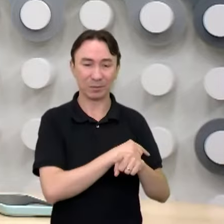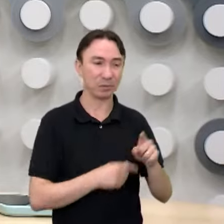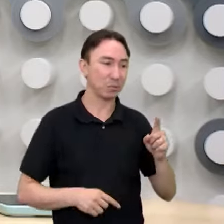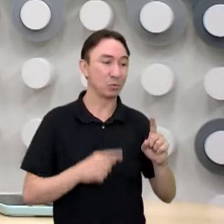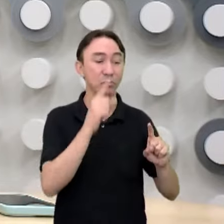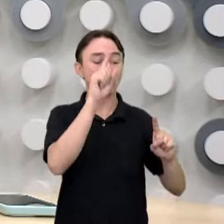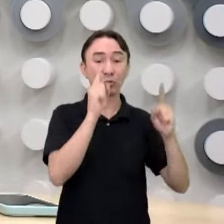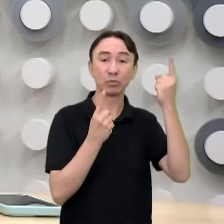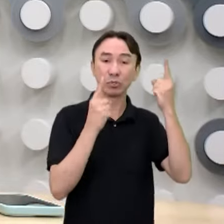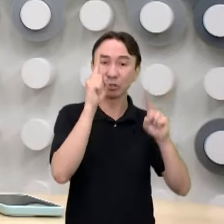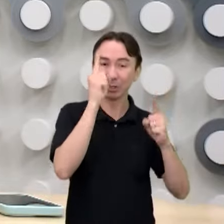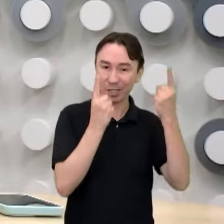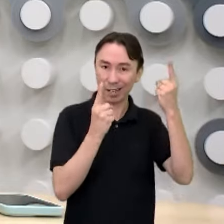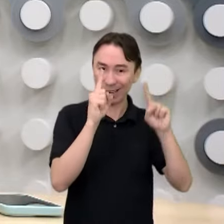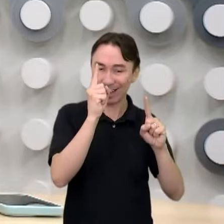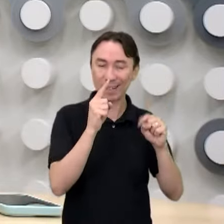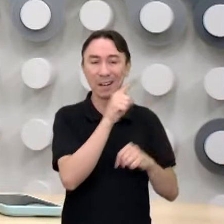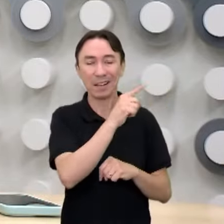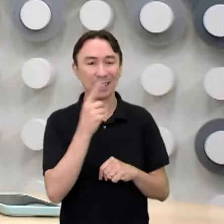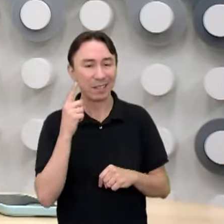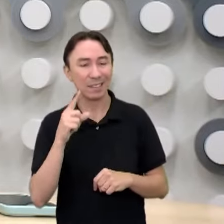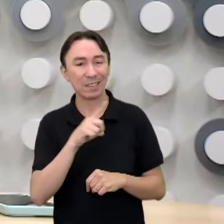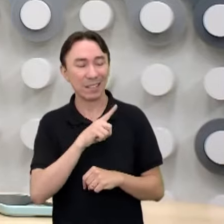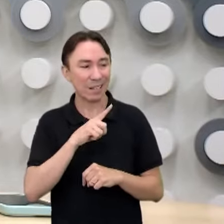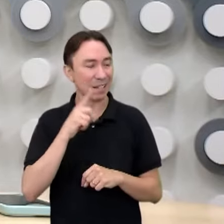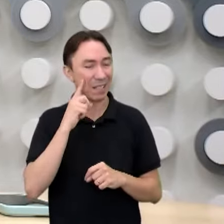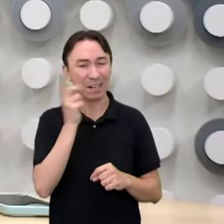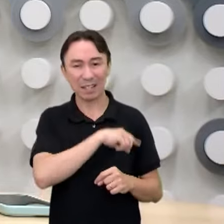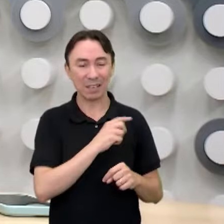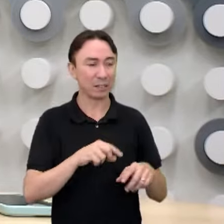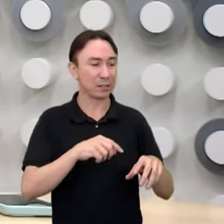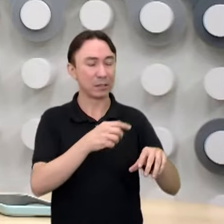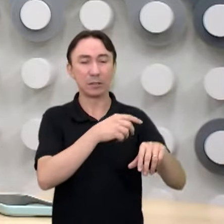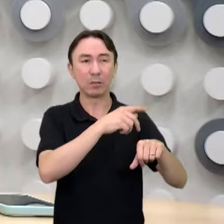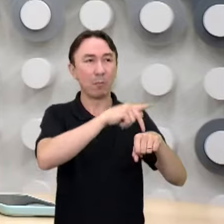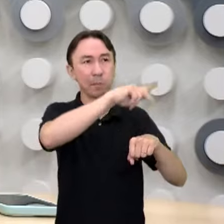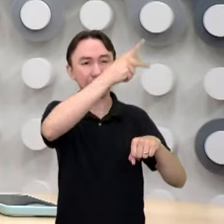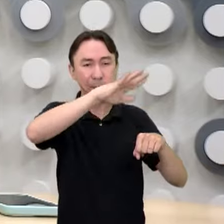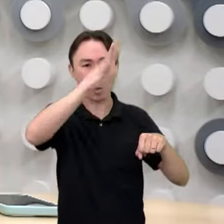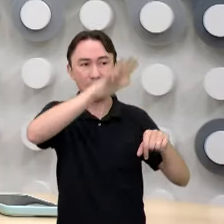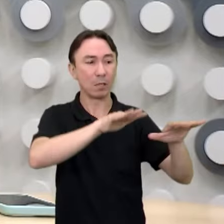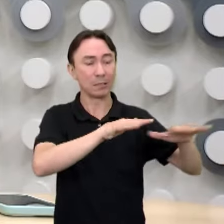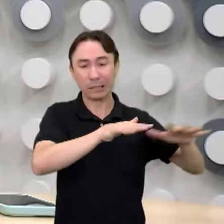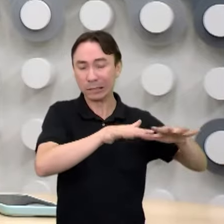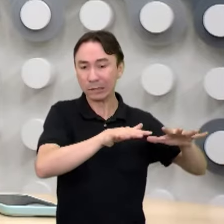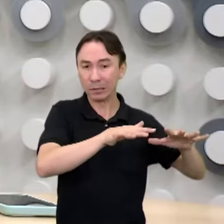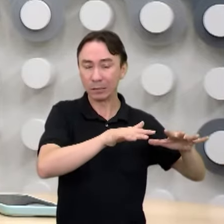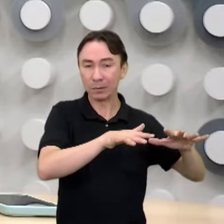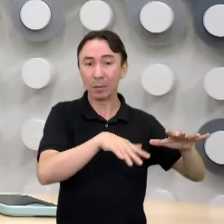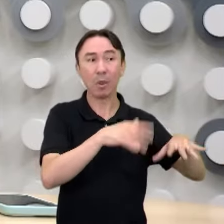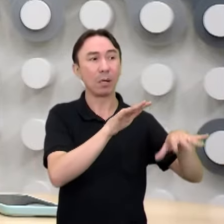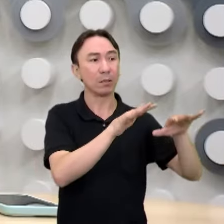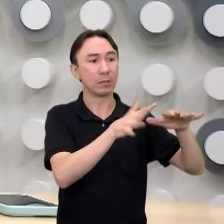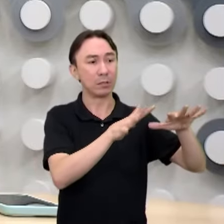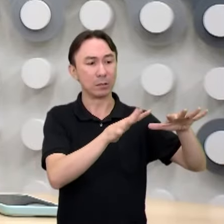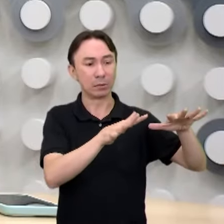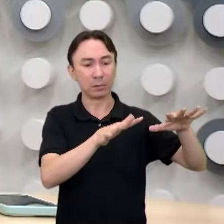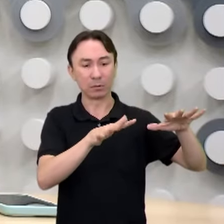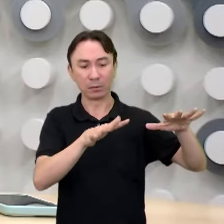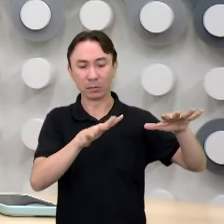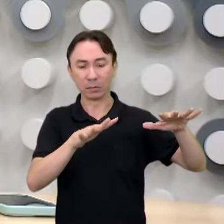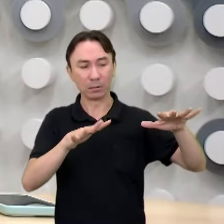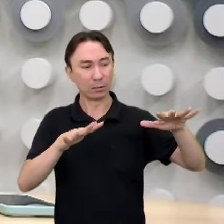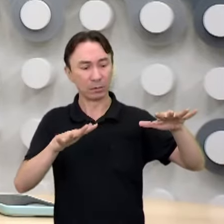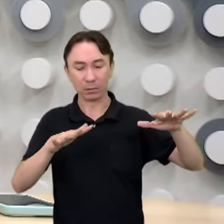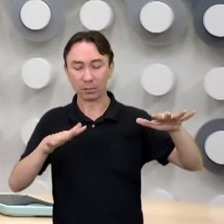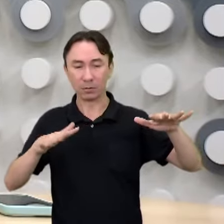ondas vão se propagando, a sismografia estuda muito isso, a gente já viu isso aí em aulas anteriores, e aí esse vai